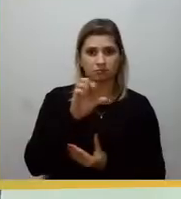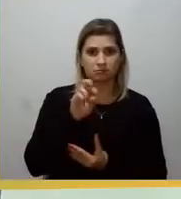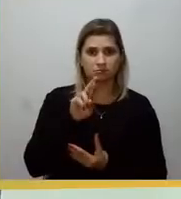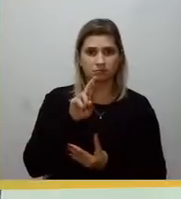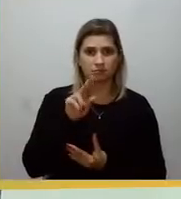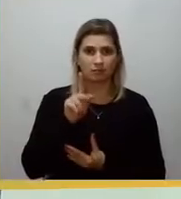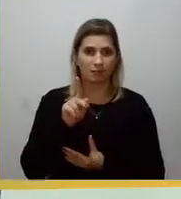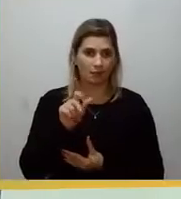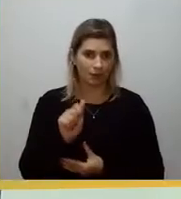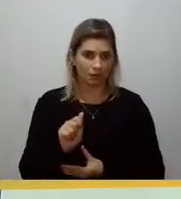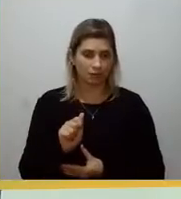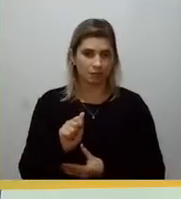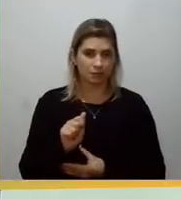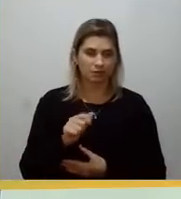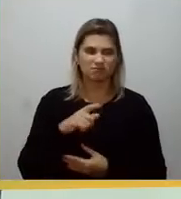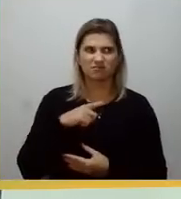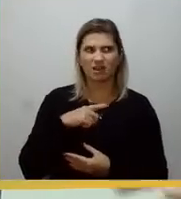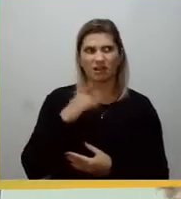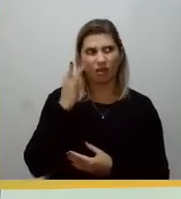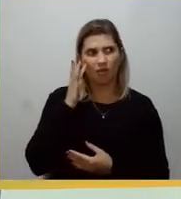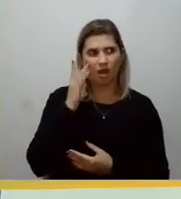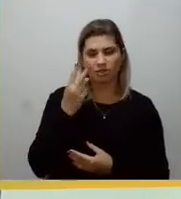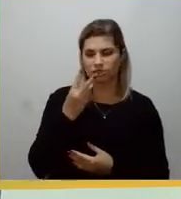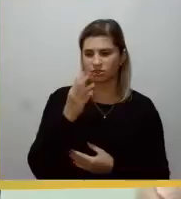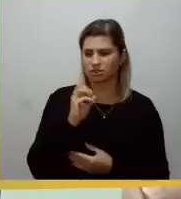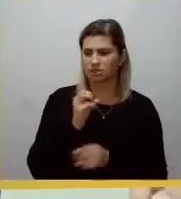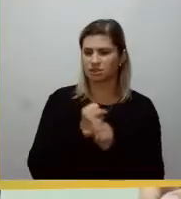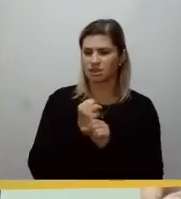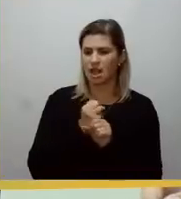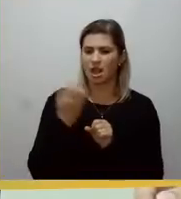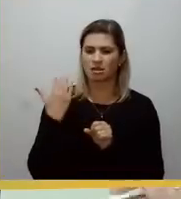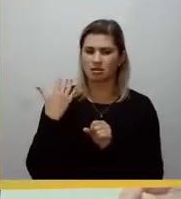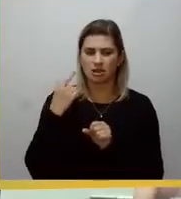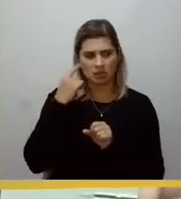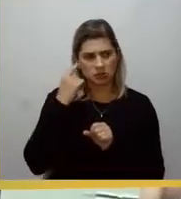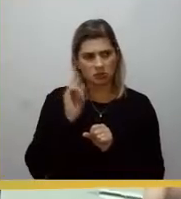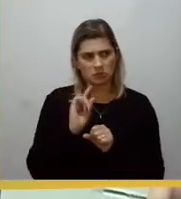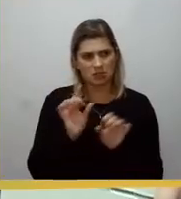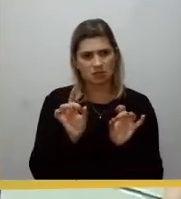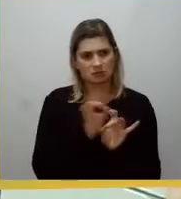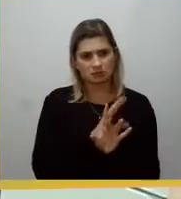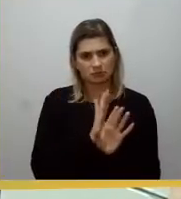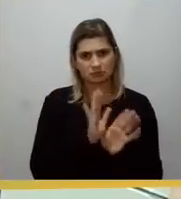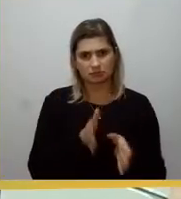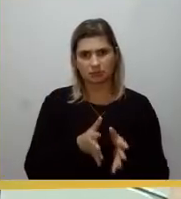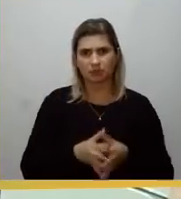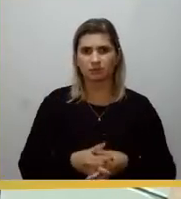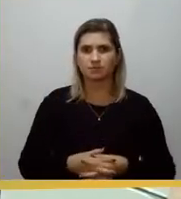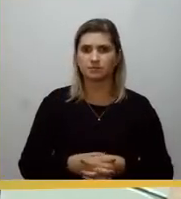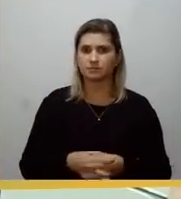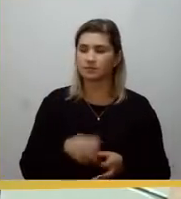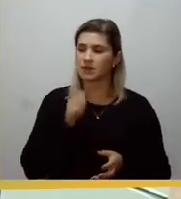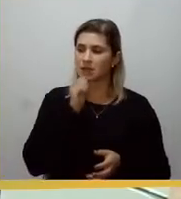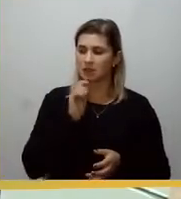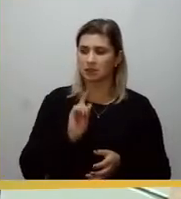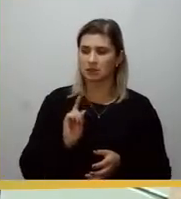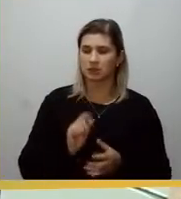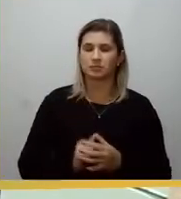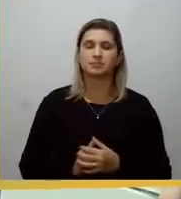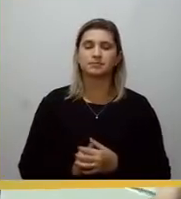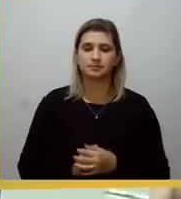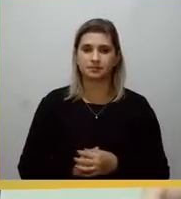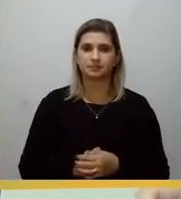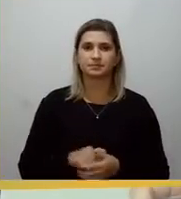anos atrás, mas não me lembro se isso já foi encerrado ou não. Responde, não está encerrado ainda não. O Daír José Manrich,